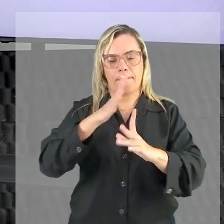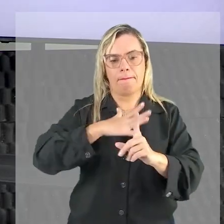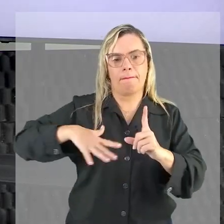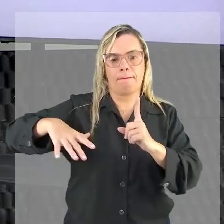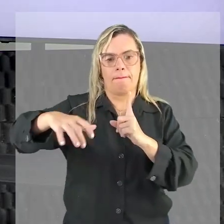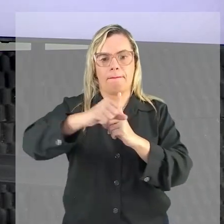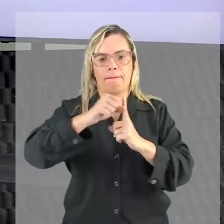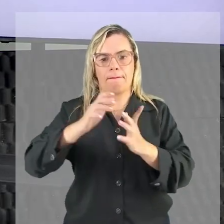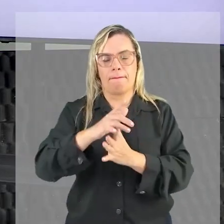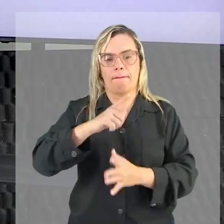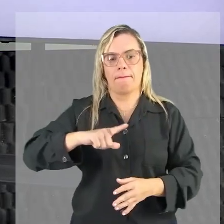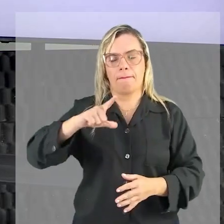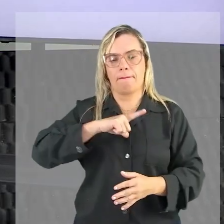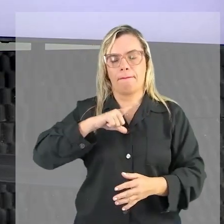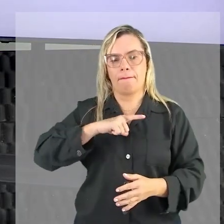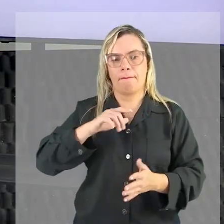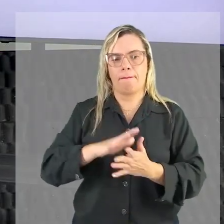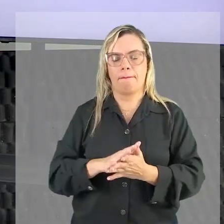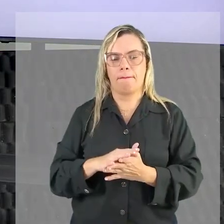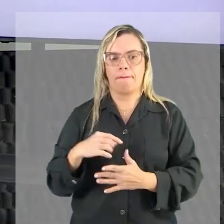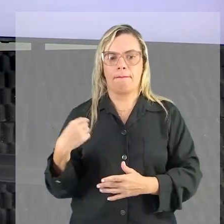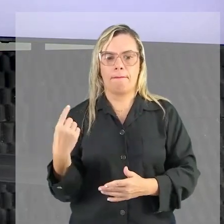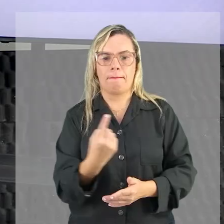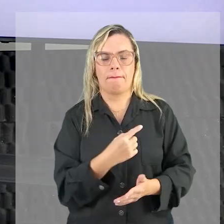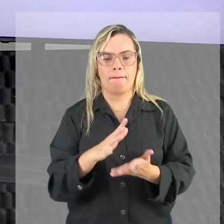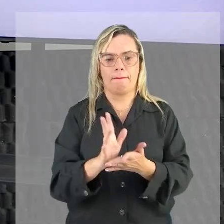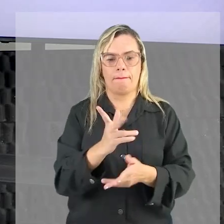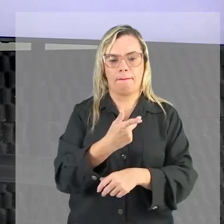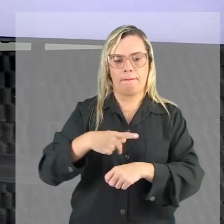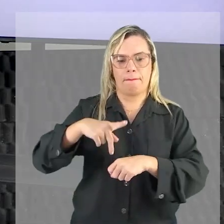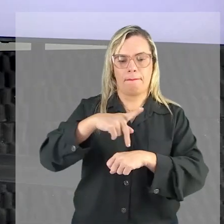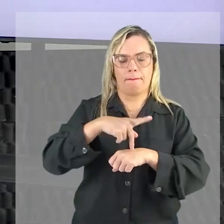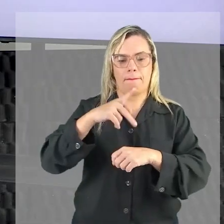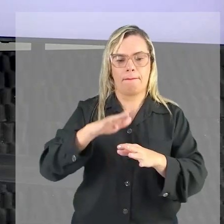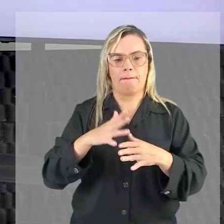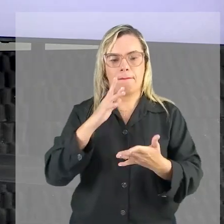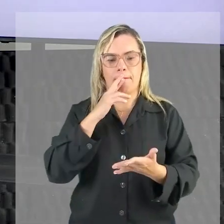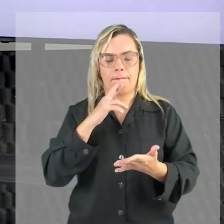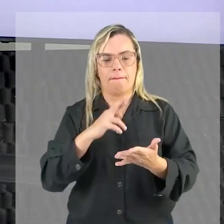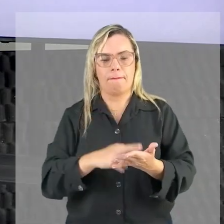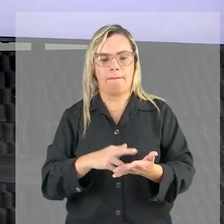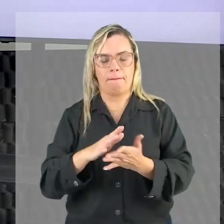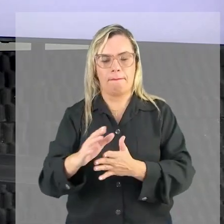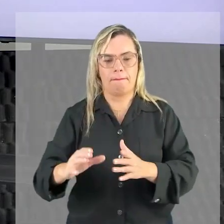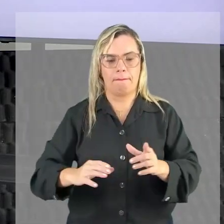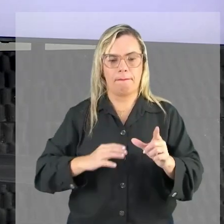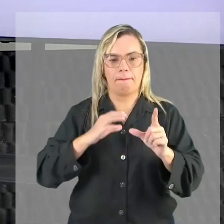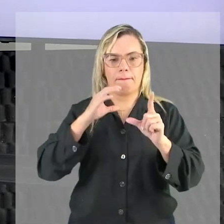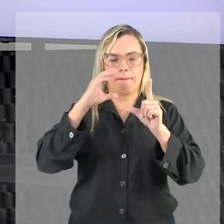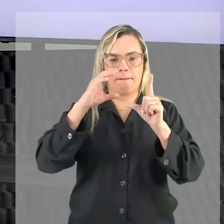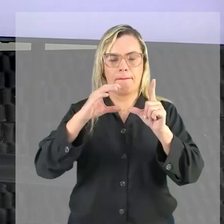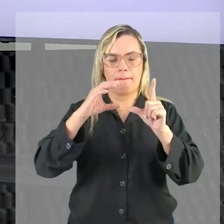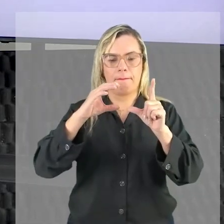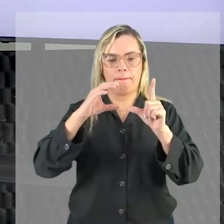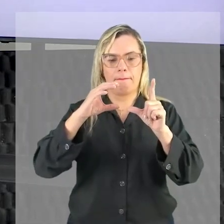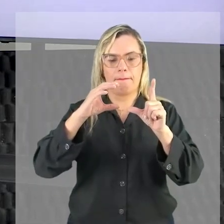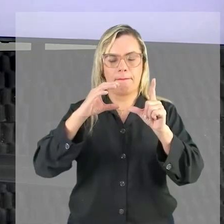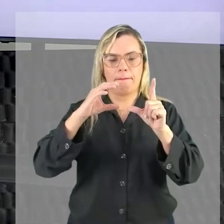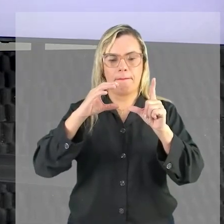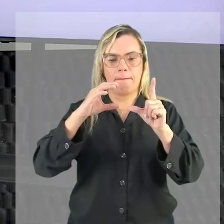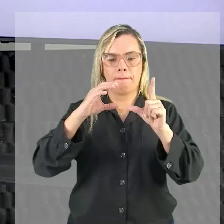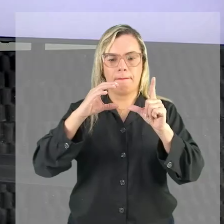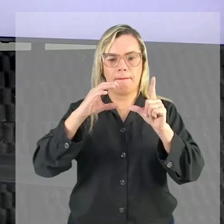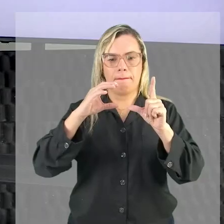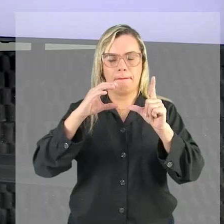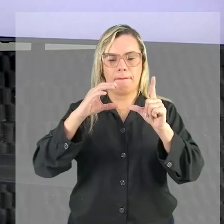sociais existentes dentro do nosso país, tá bom? Então, a resposta correta é a letra C. Facilitem a